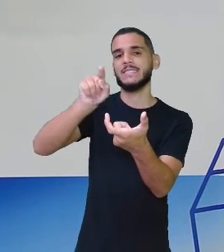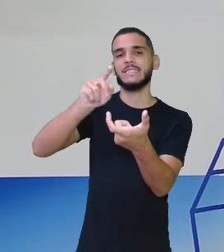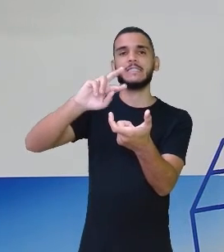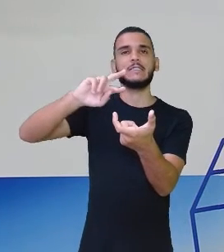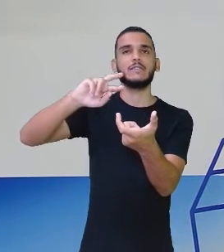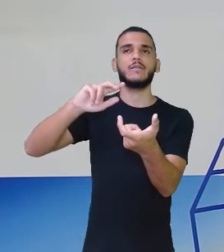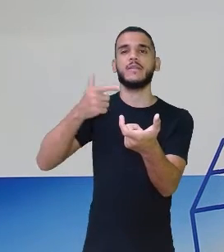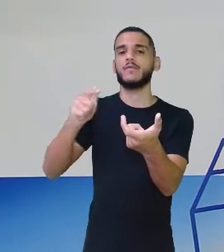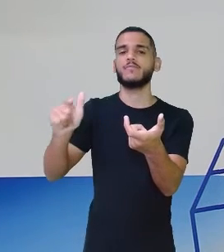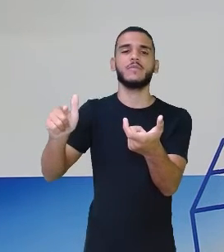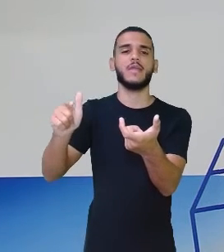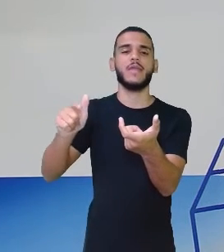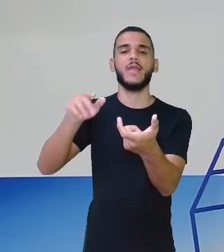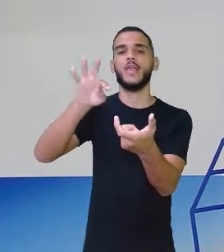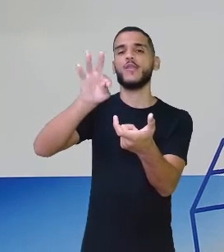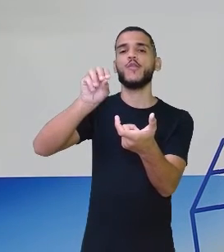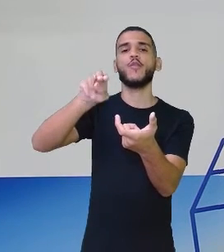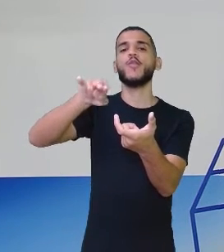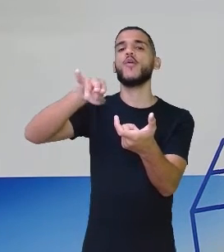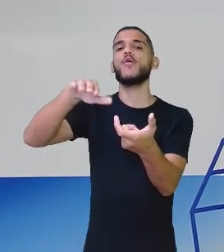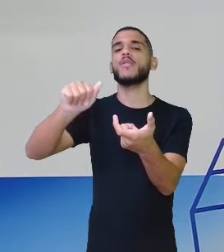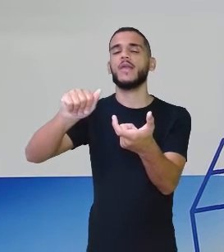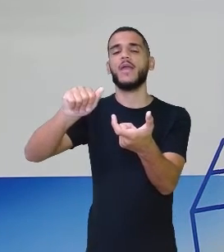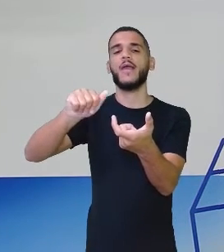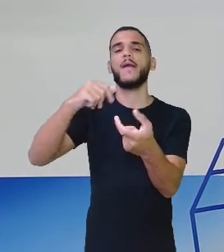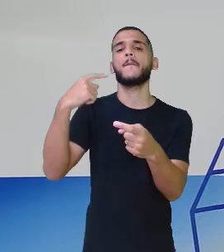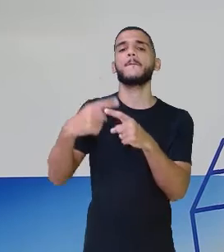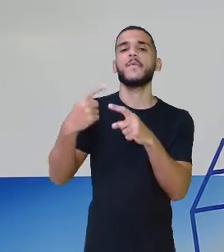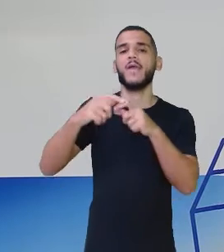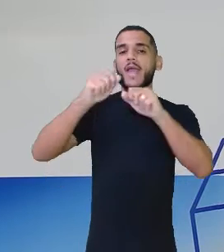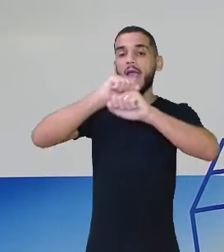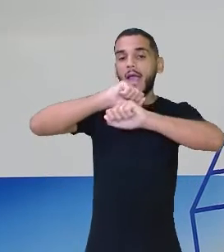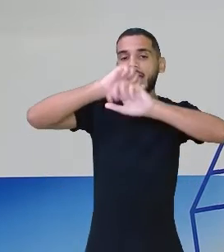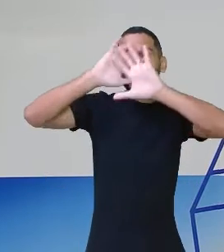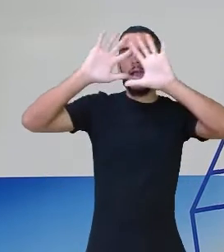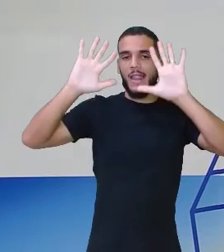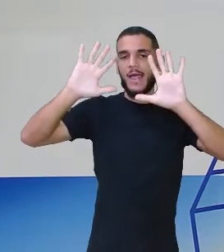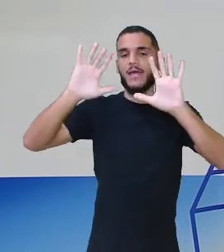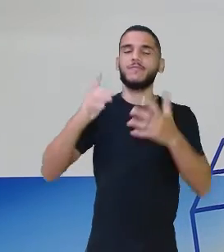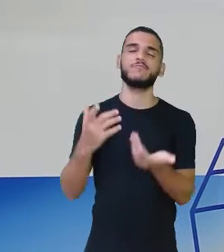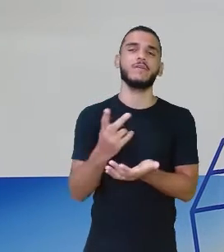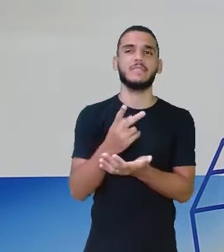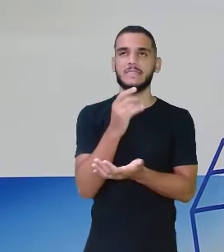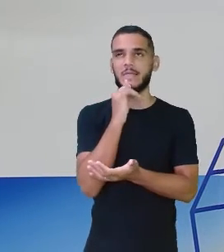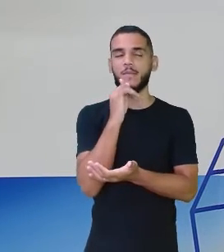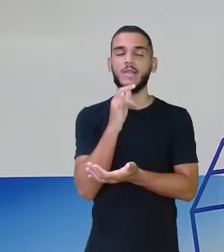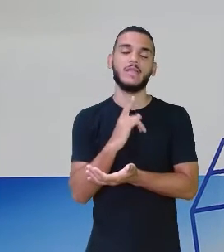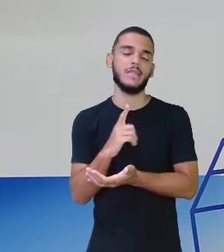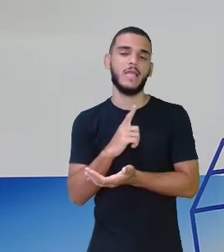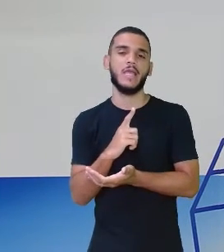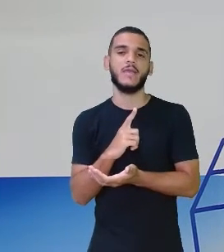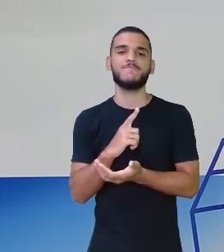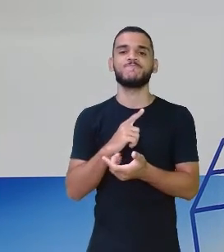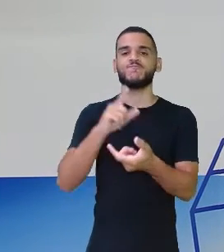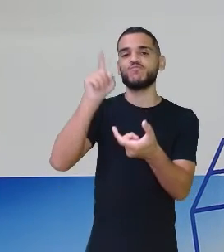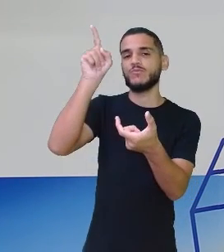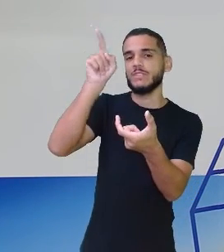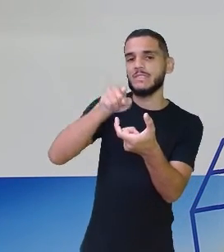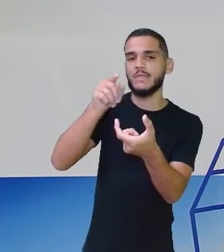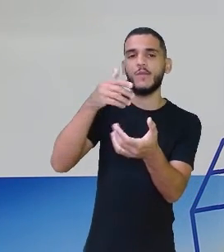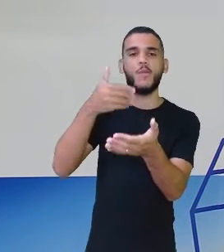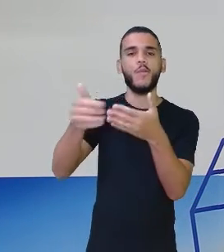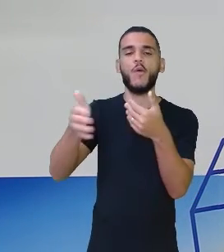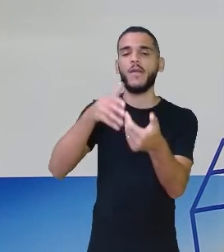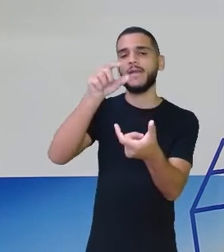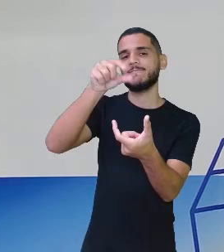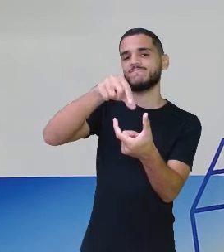Não é isso. É porque fica claro, quando eu encontro um acento em qualquer sílaba, que seja